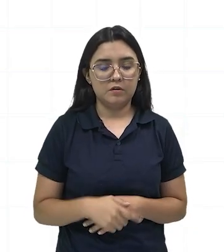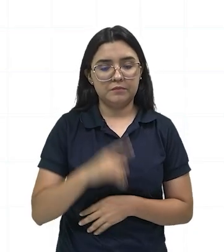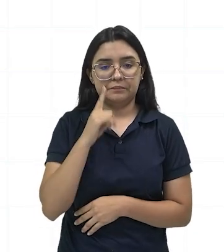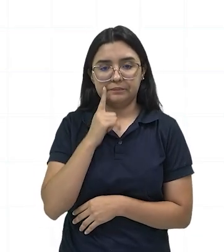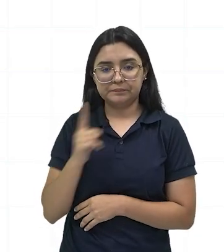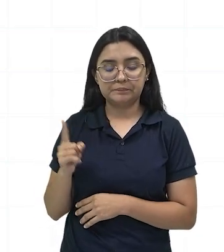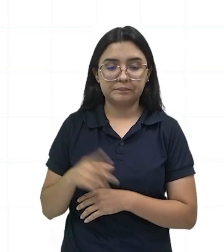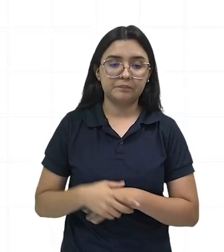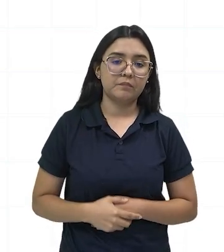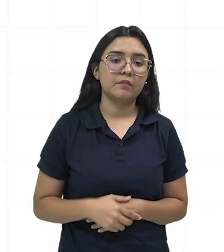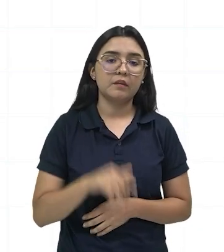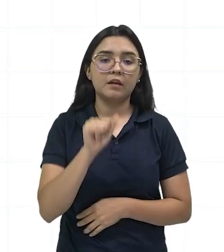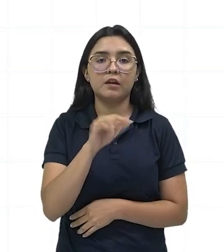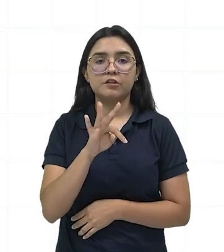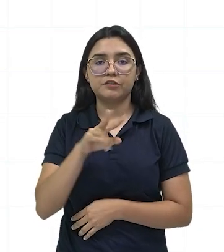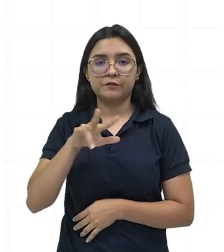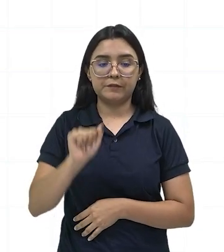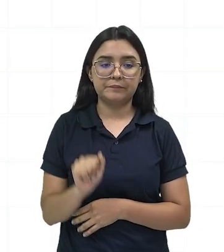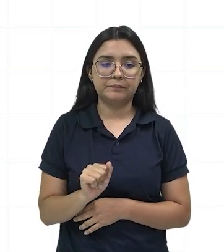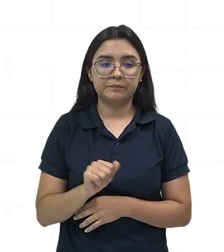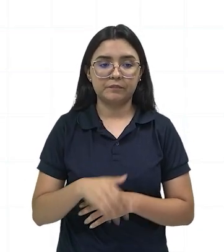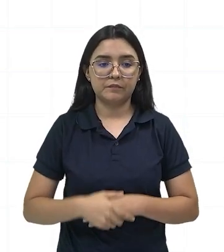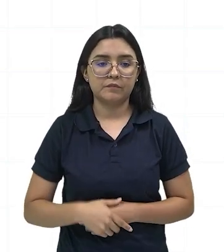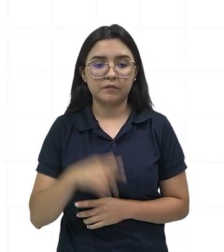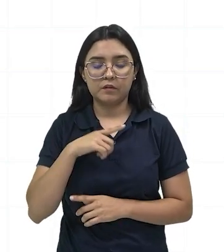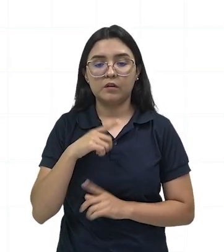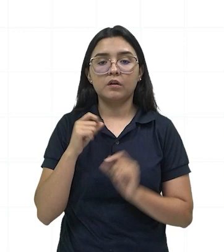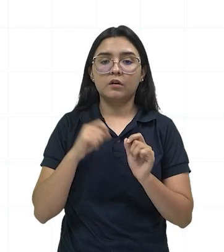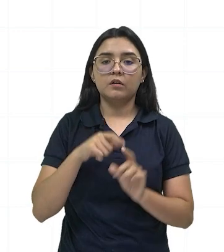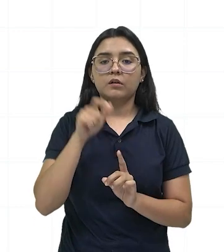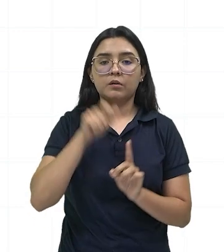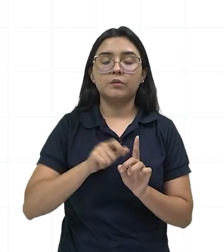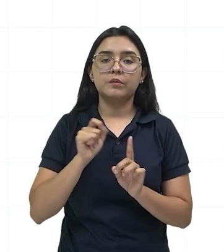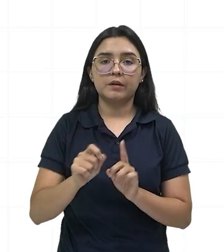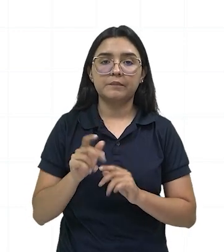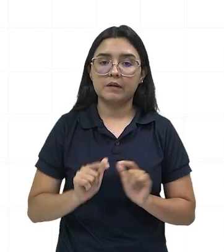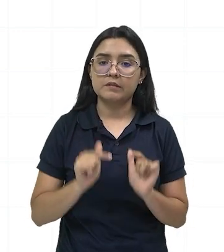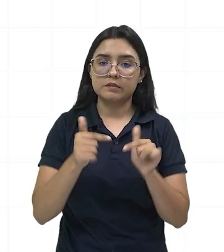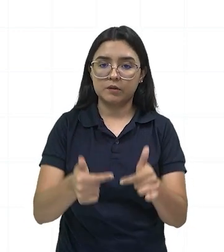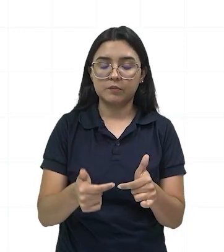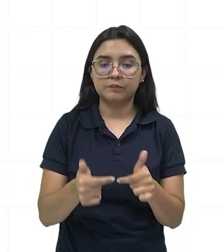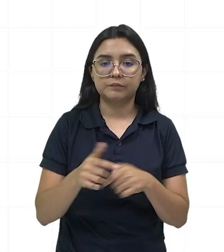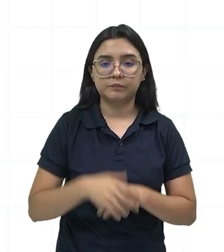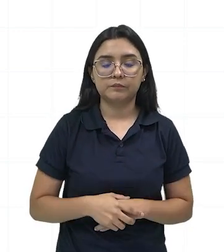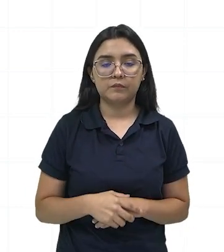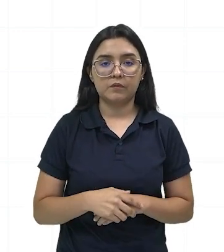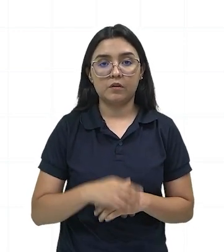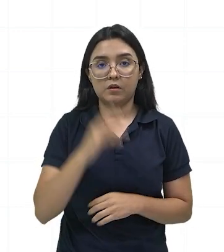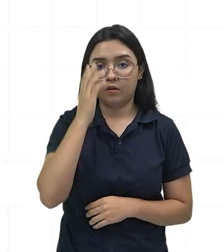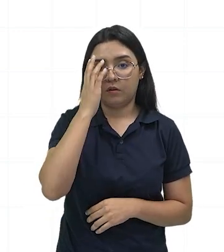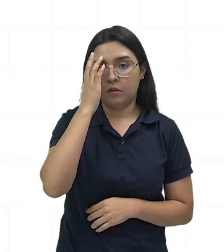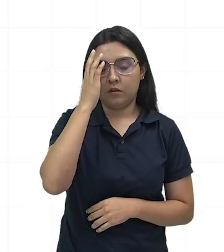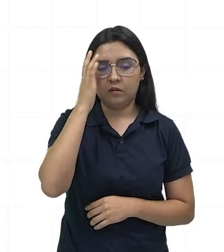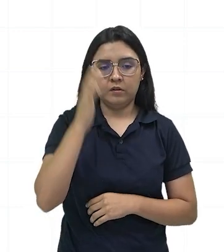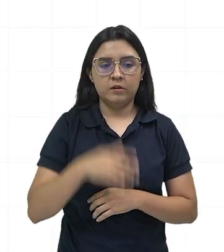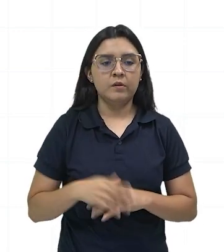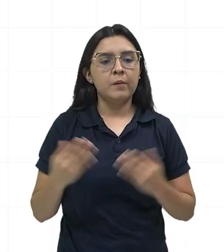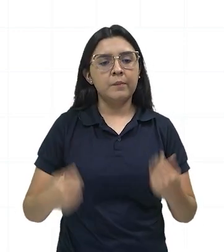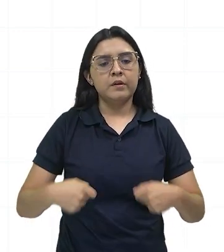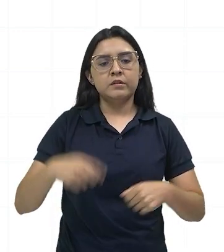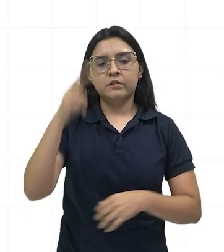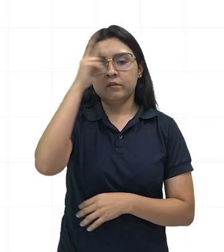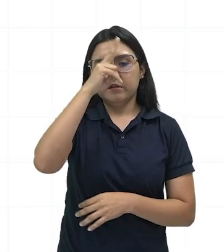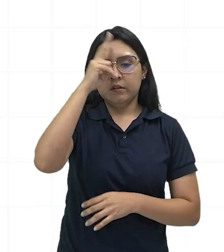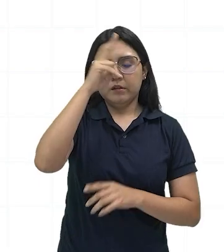ativa, o sujeito da minha oração pratica diretamente a ação expressa pelo verbo. E aí eu vou ter que lembrar um